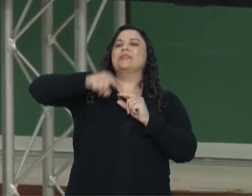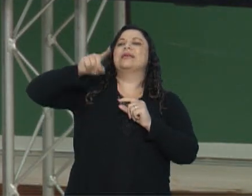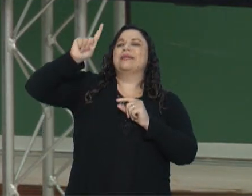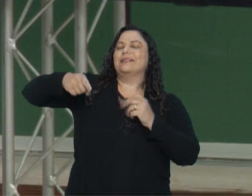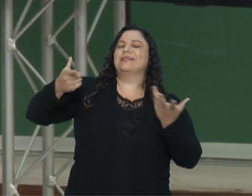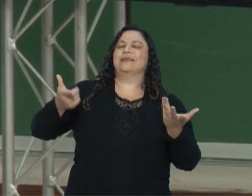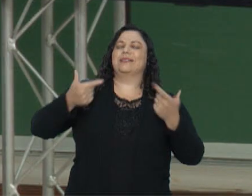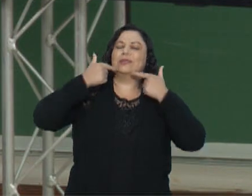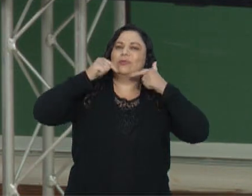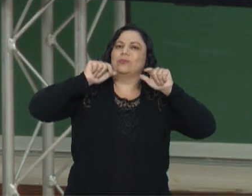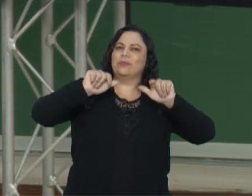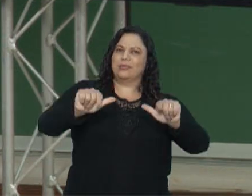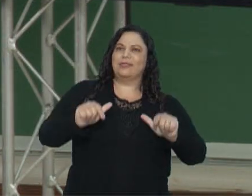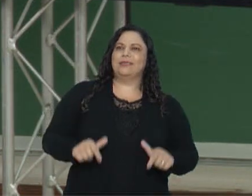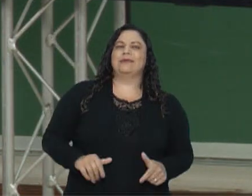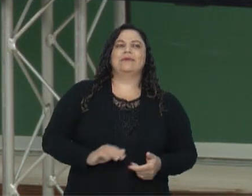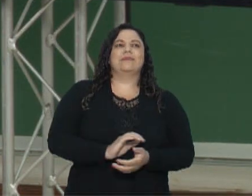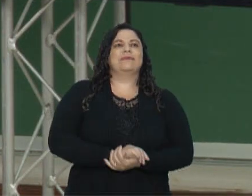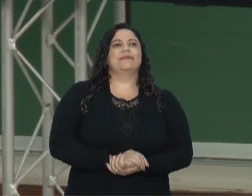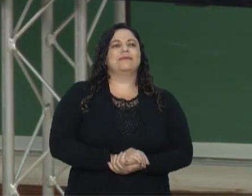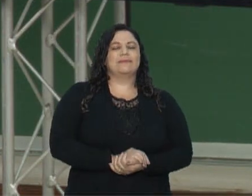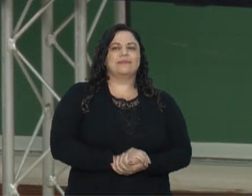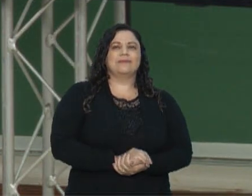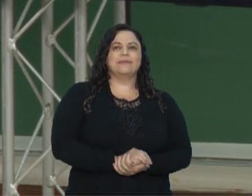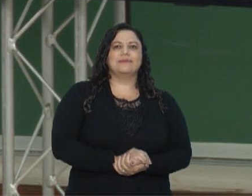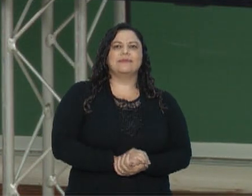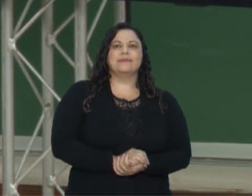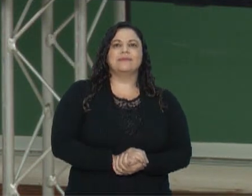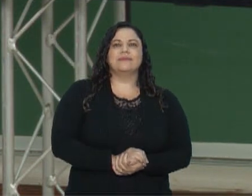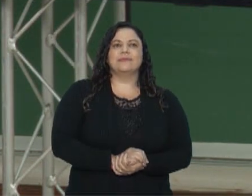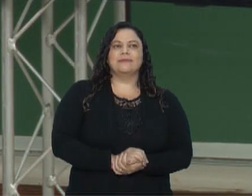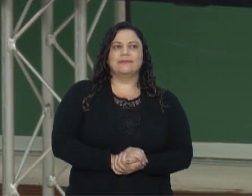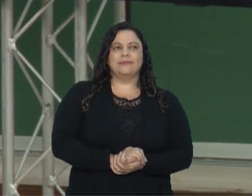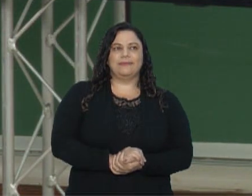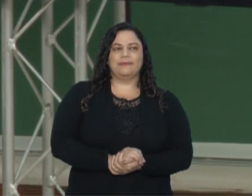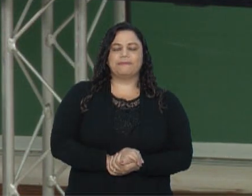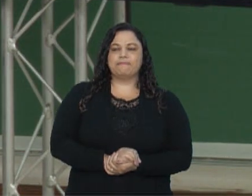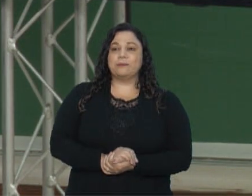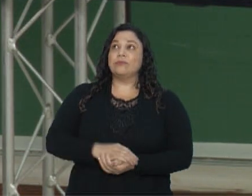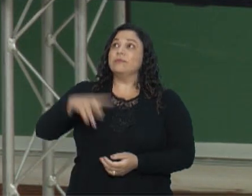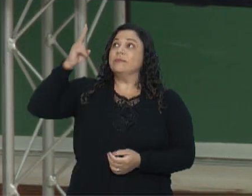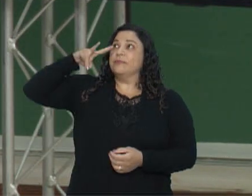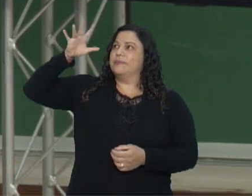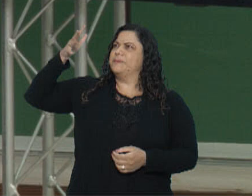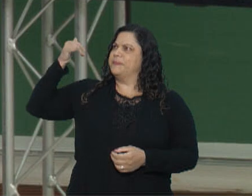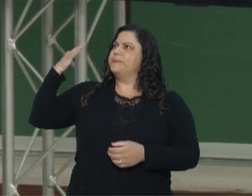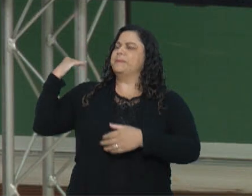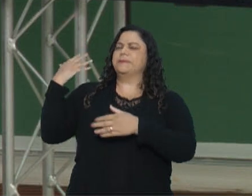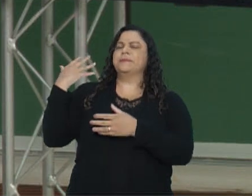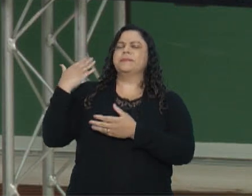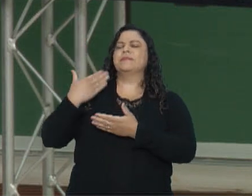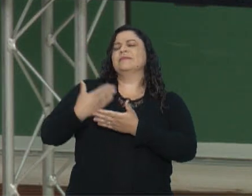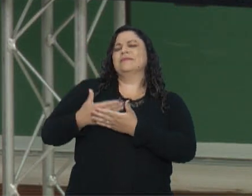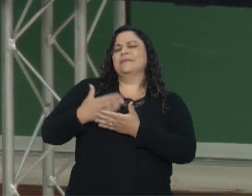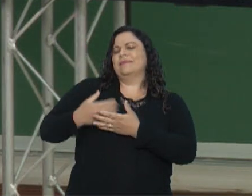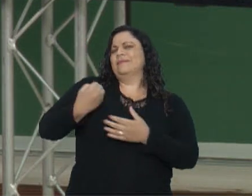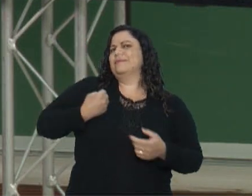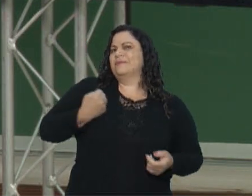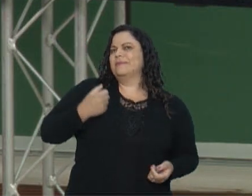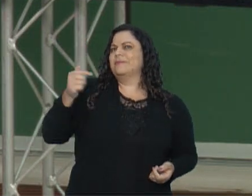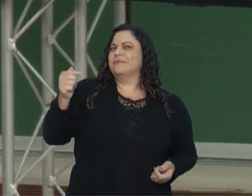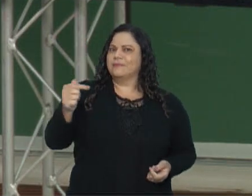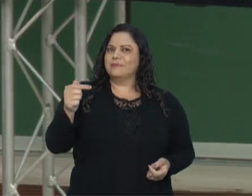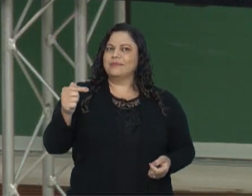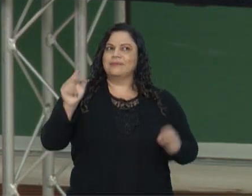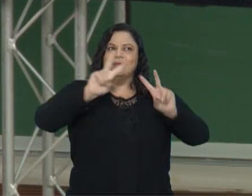Ok? Vamos lá então. Olha só, resgatando lá da nossa classe número 7, quando tratamos